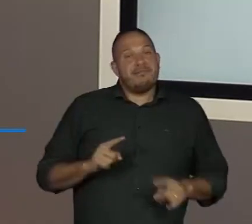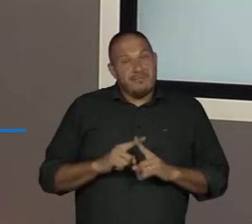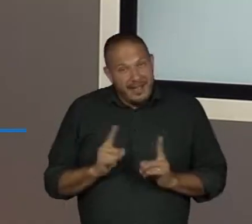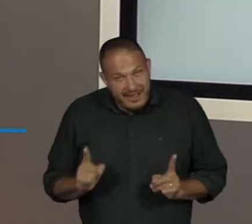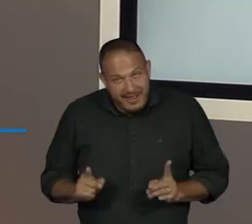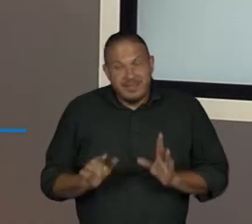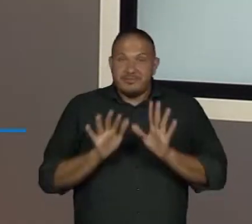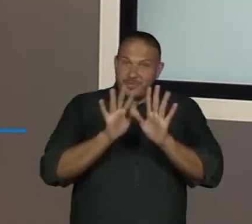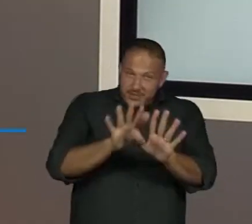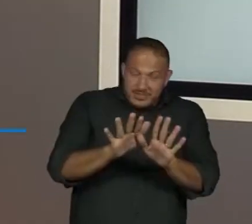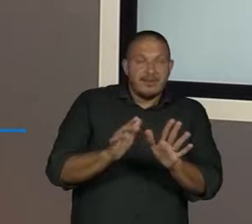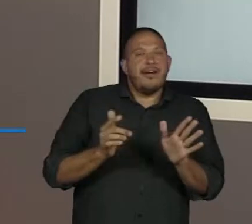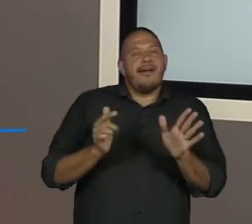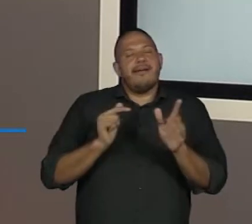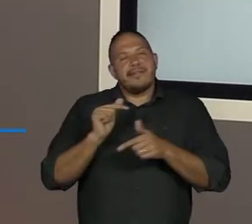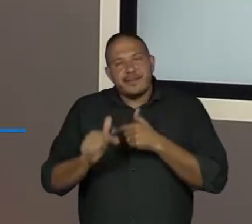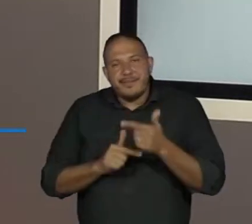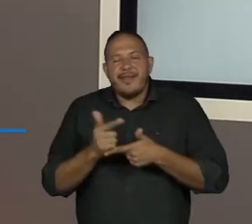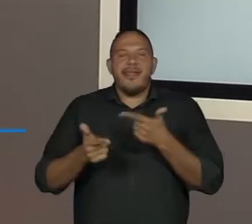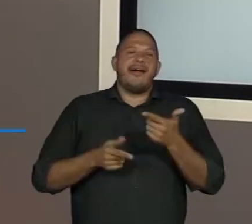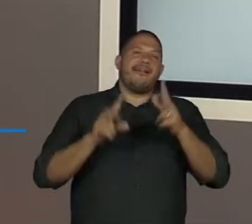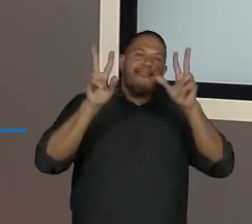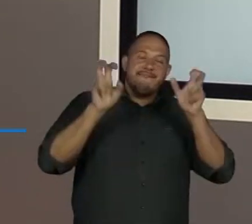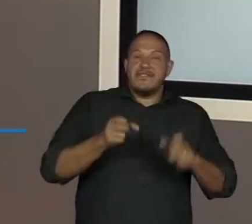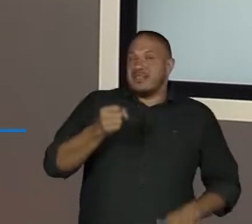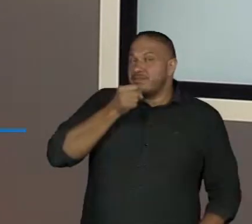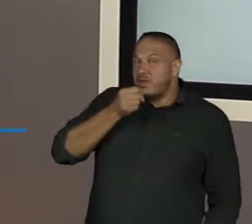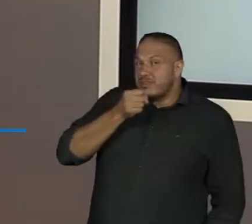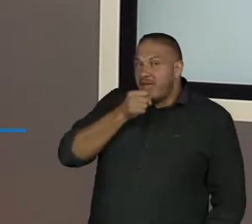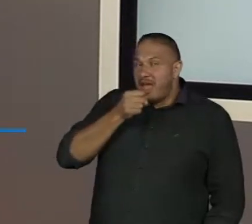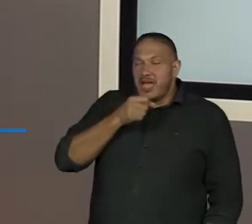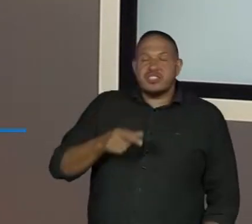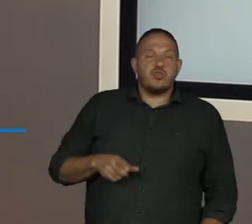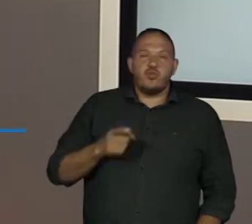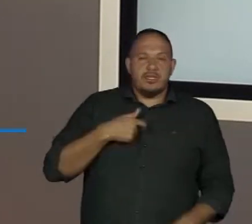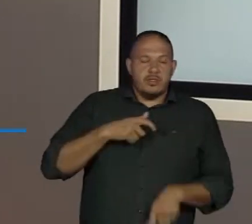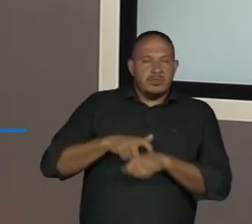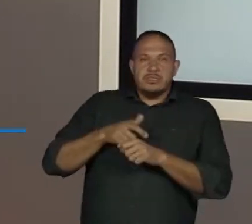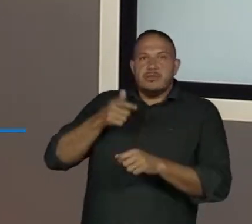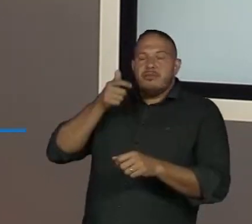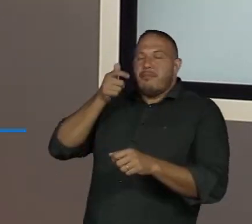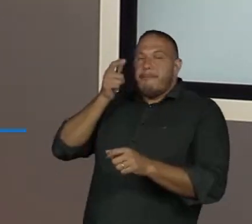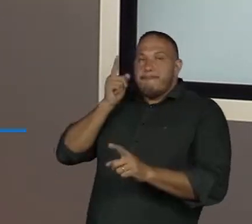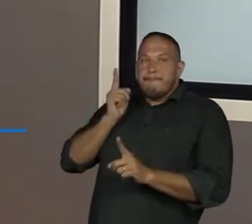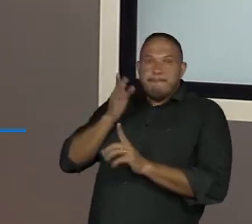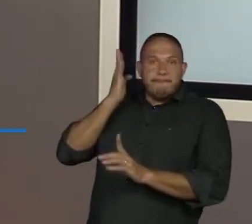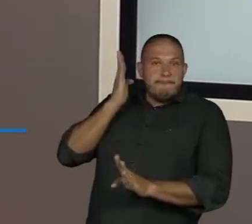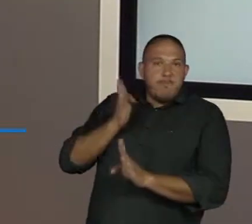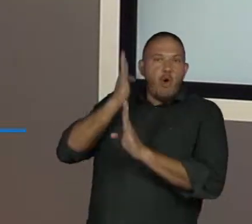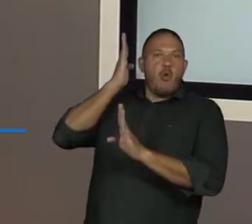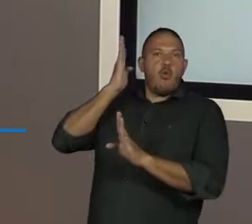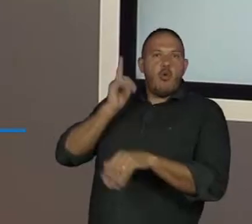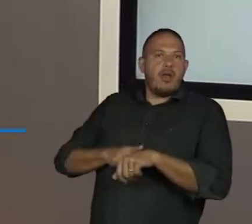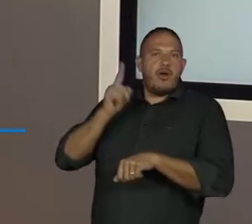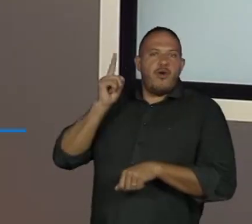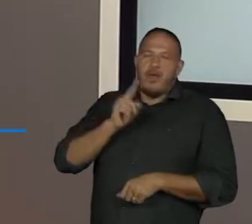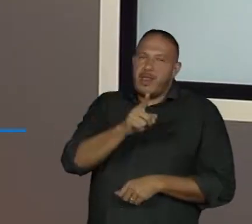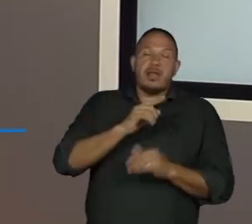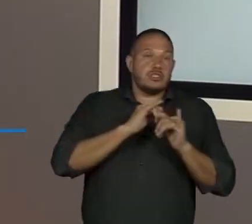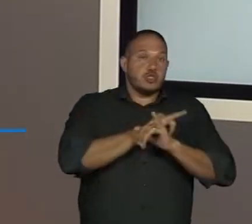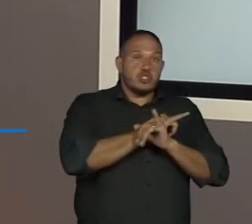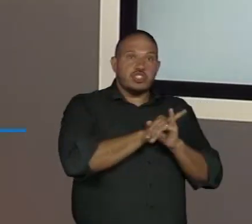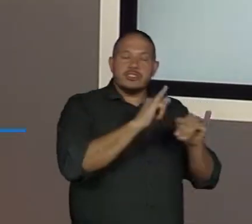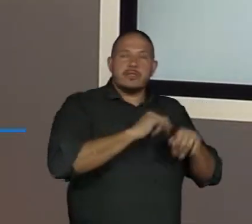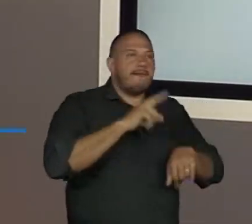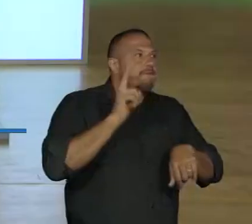trabalharem uma reportagem, a reportagem não é tão imediata igual uma notícia. A notícia é um fato que aconteceu recentemente.